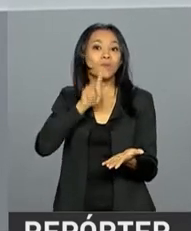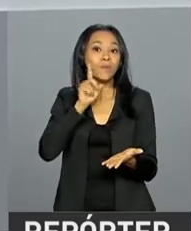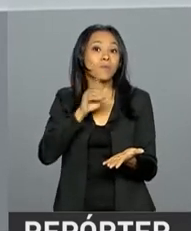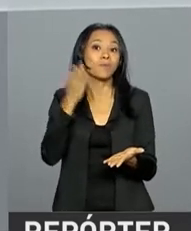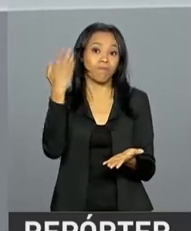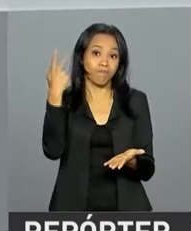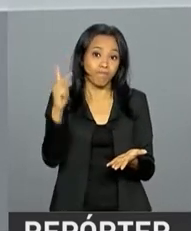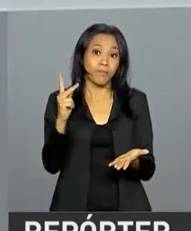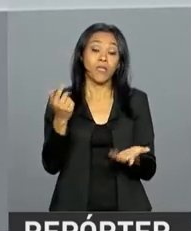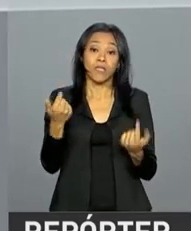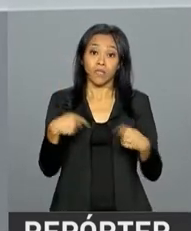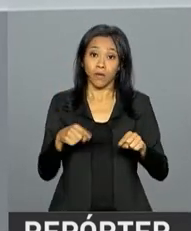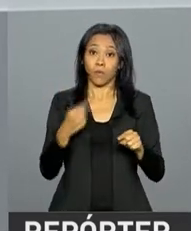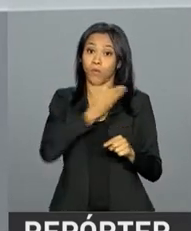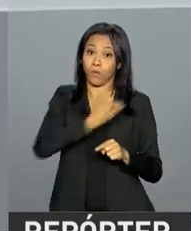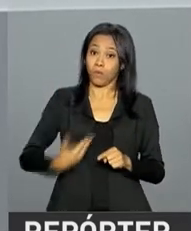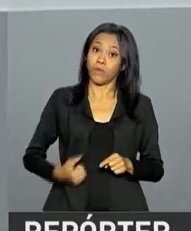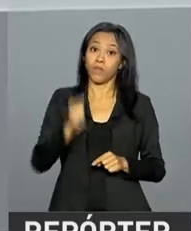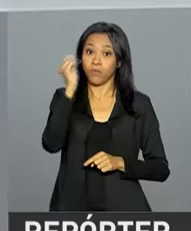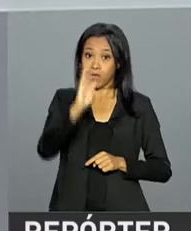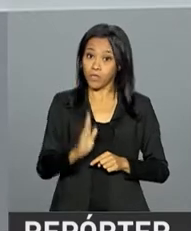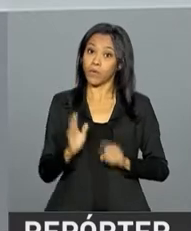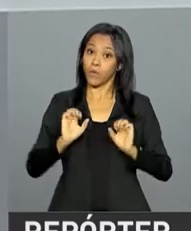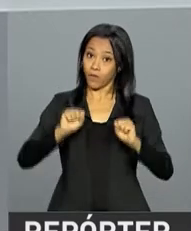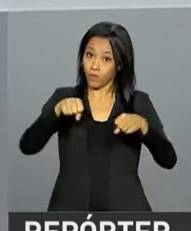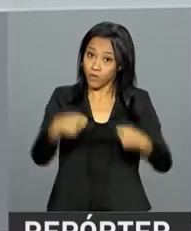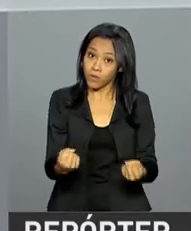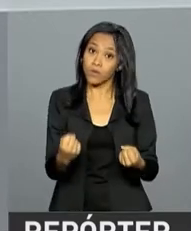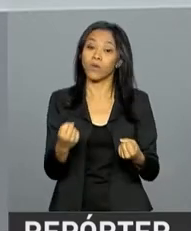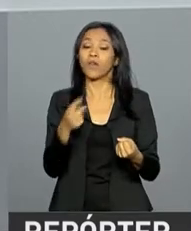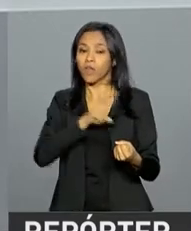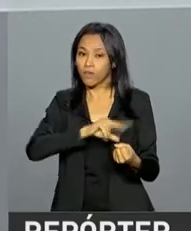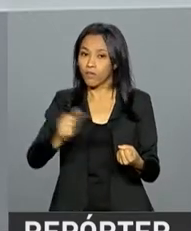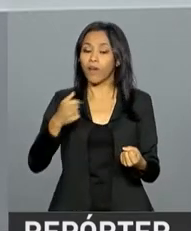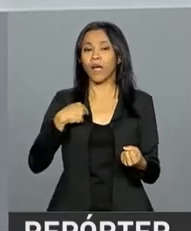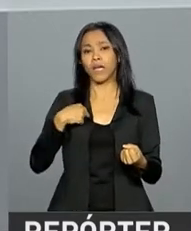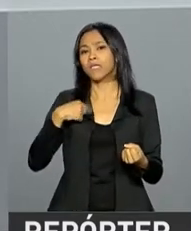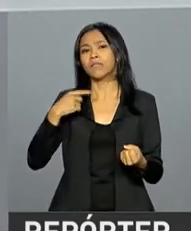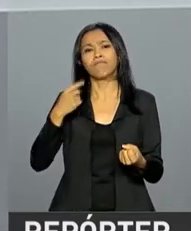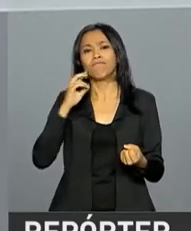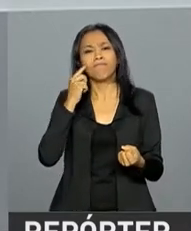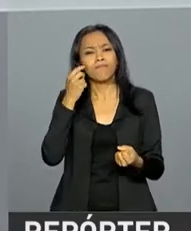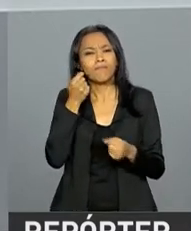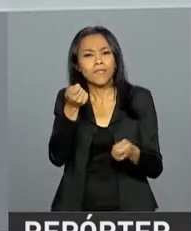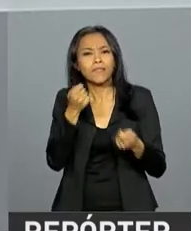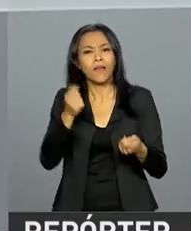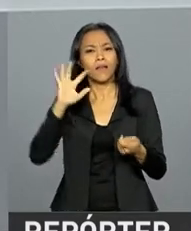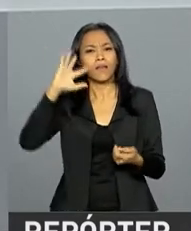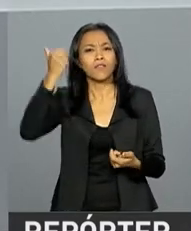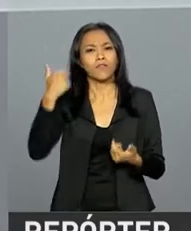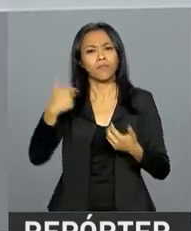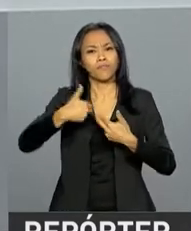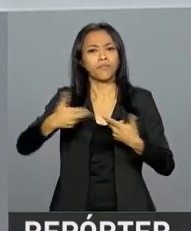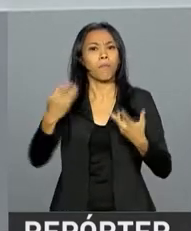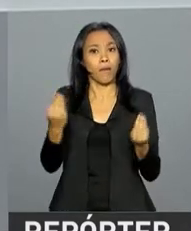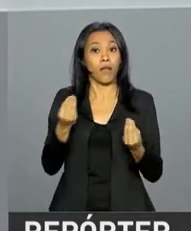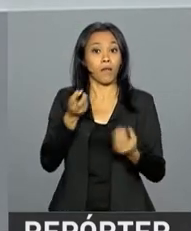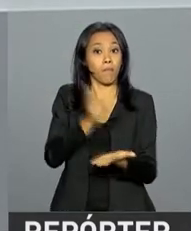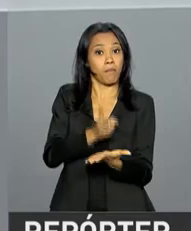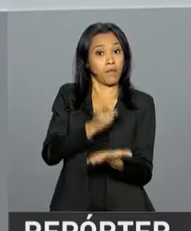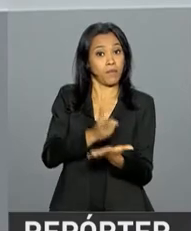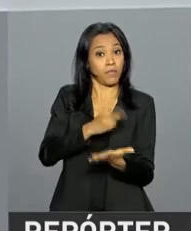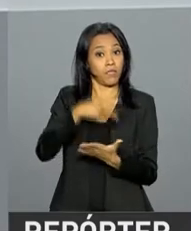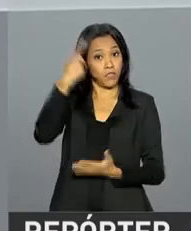do Comércio. O governo brasileiro reforçou ainda que recorrerá a todas as ações necessárias para preservar seus direitos